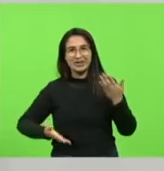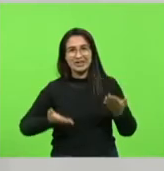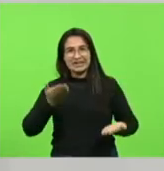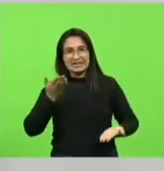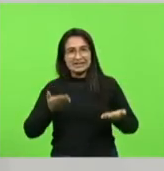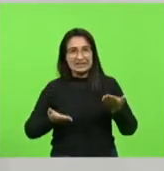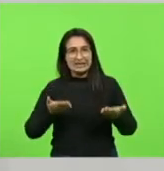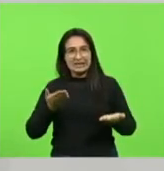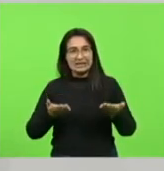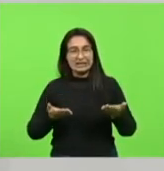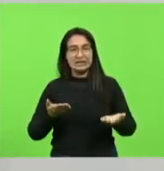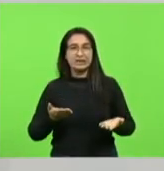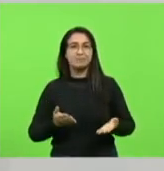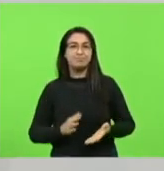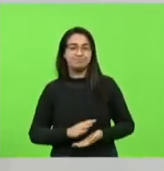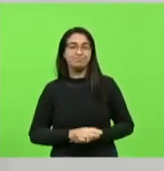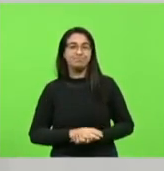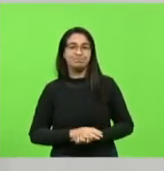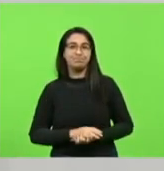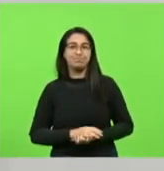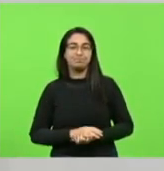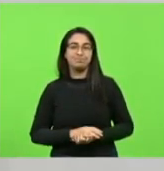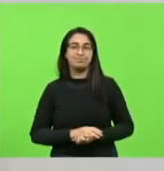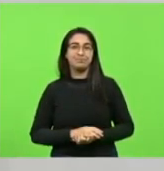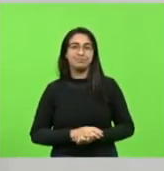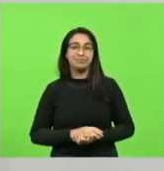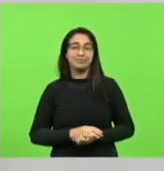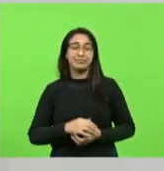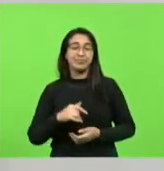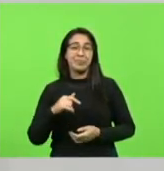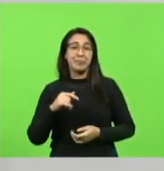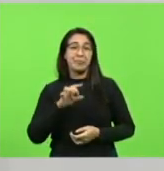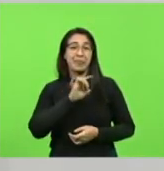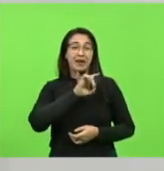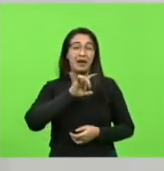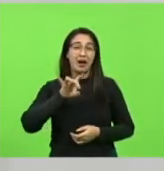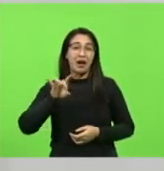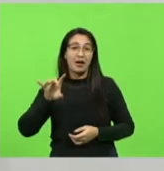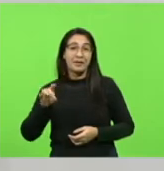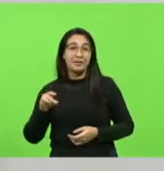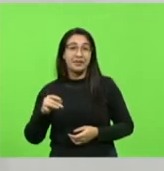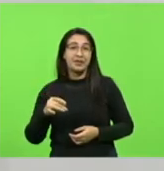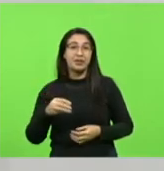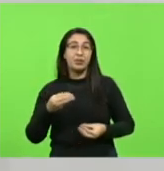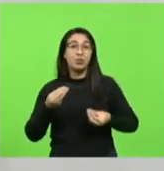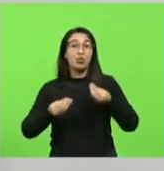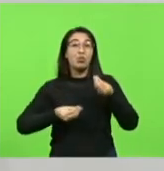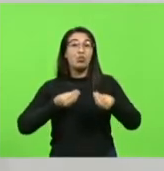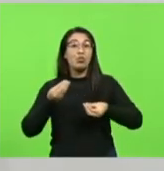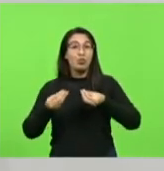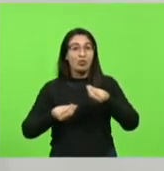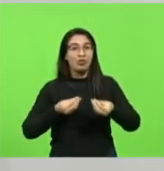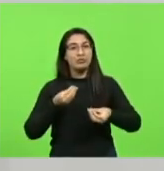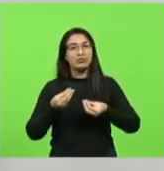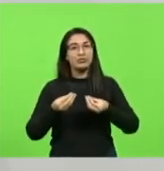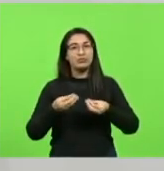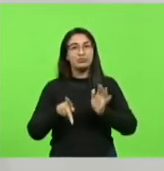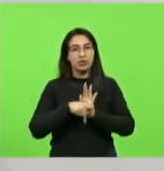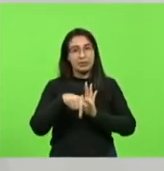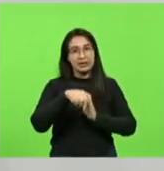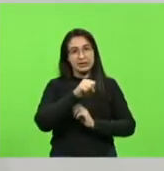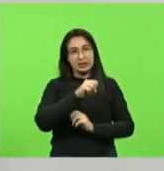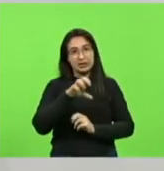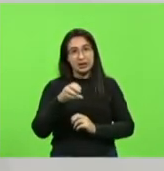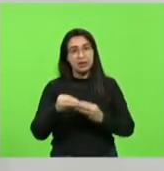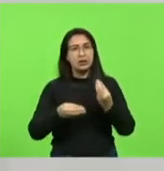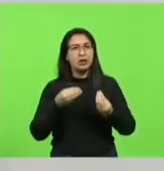em nosso estado, que exigiu de cada um de nós, catarinenses, e